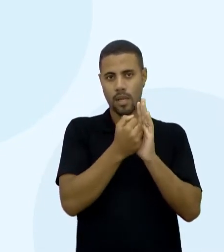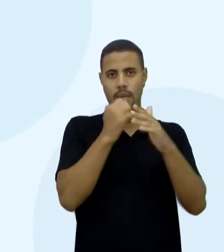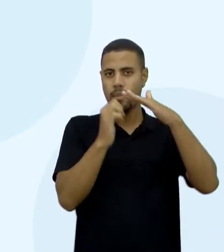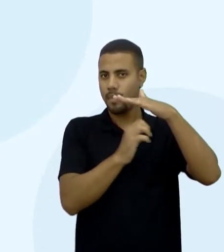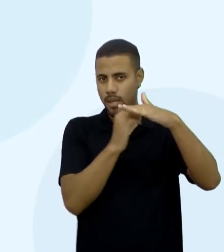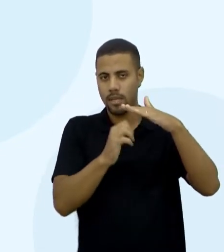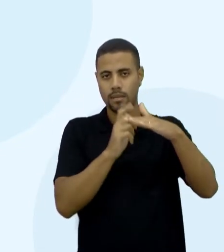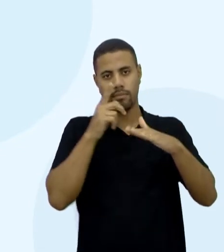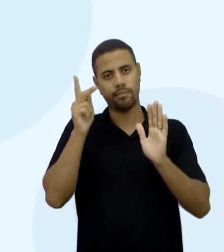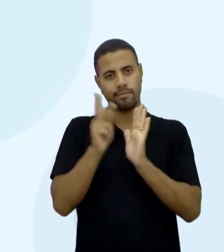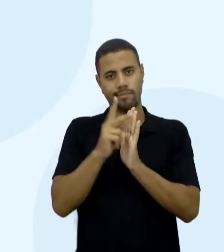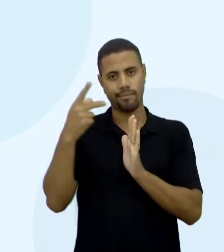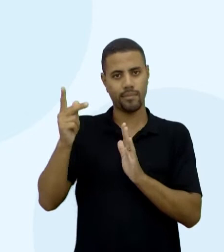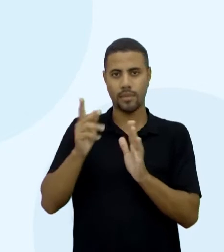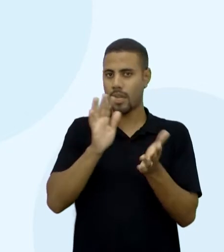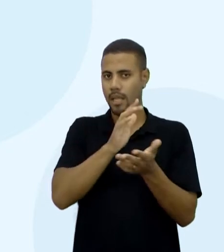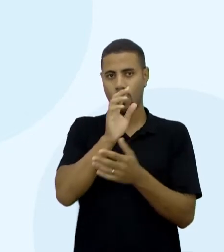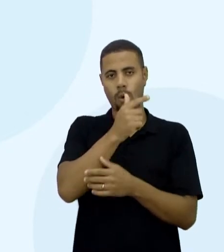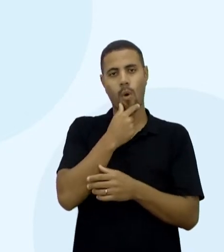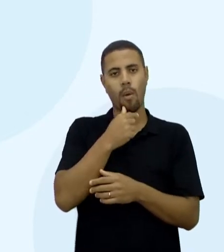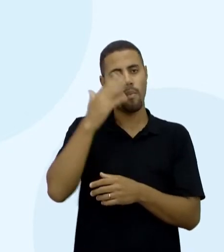aí, né, as perguntas.